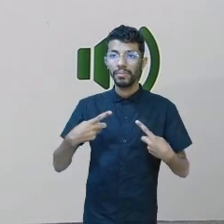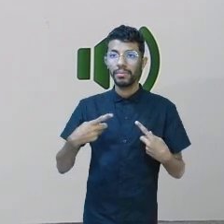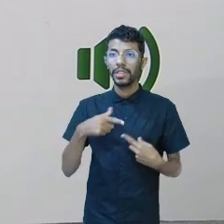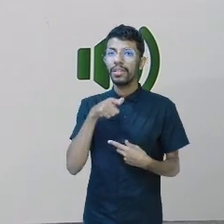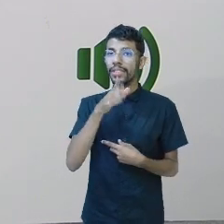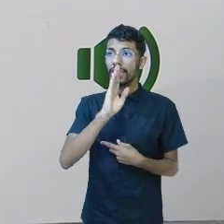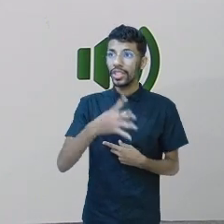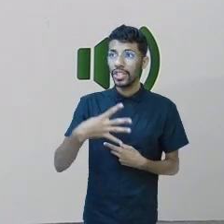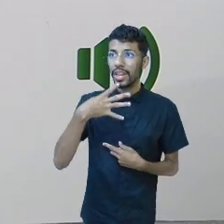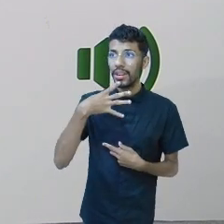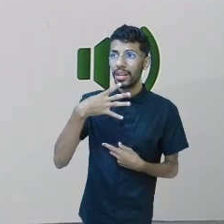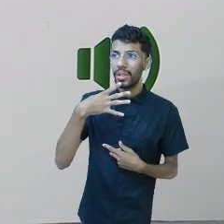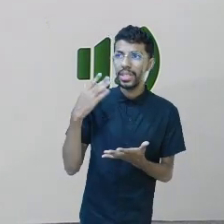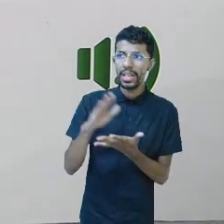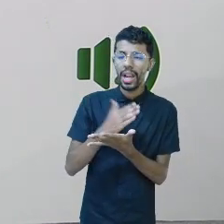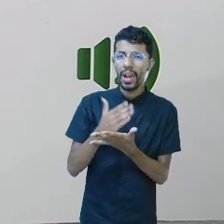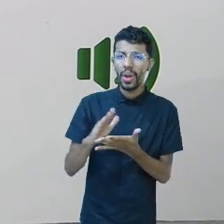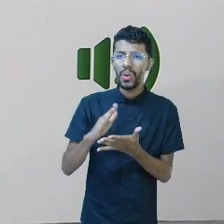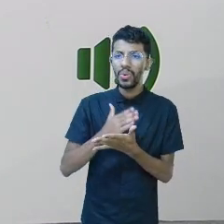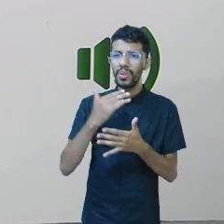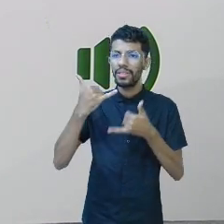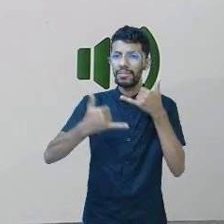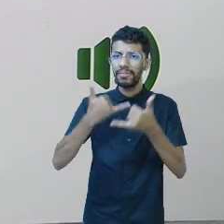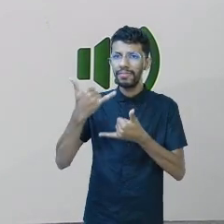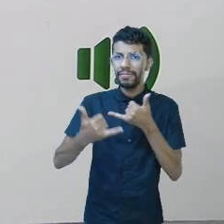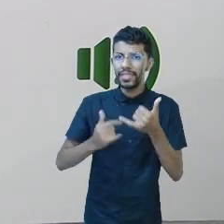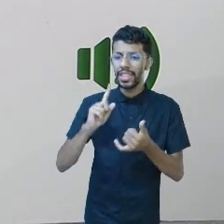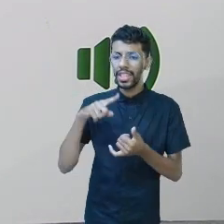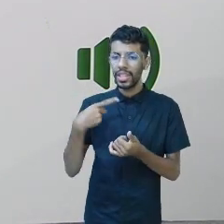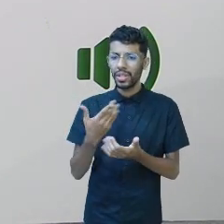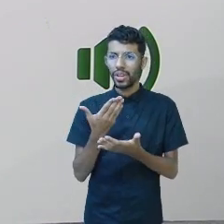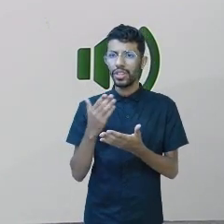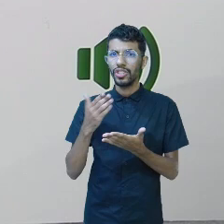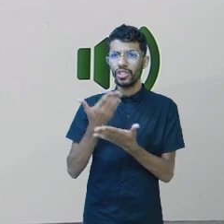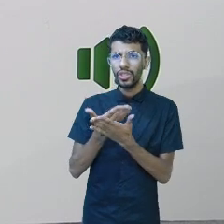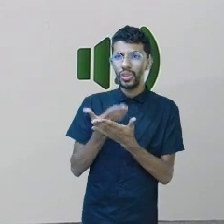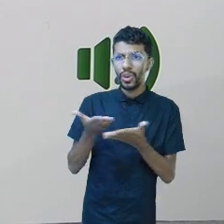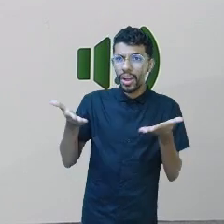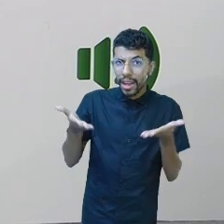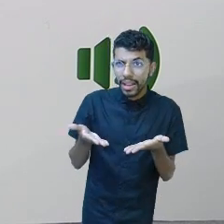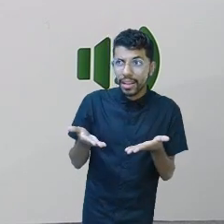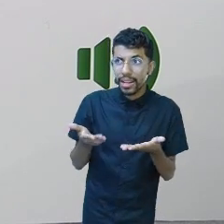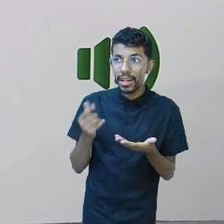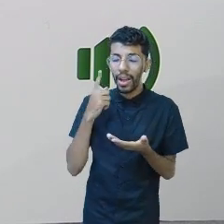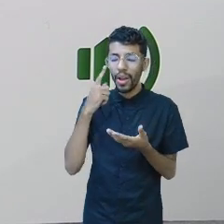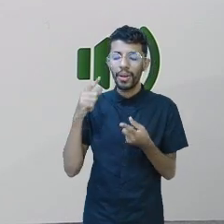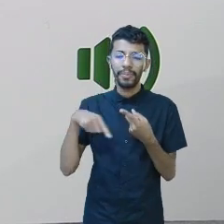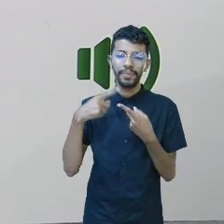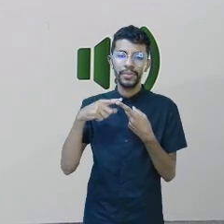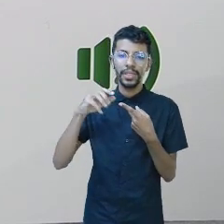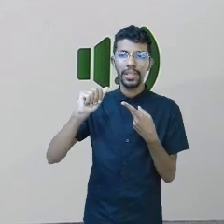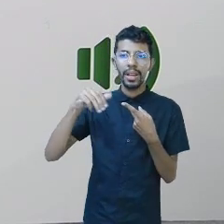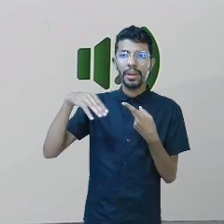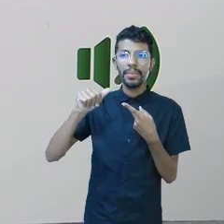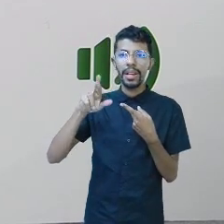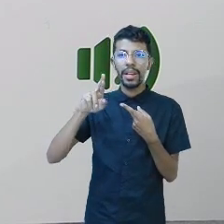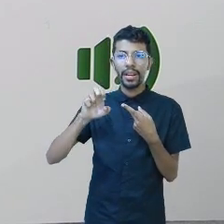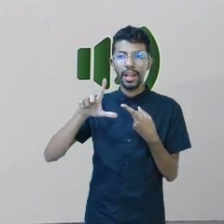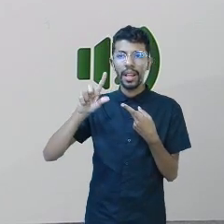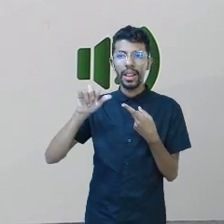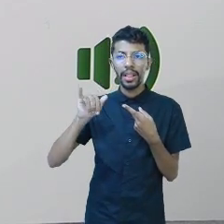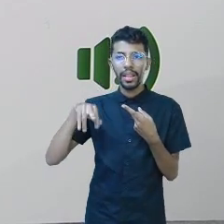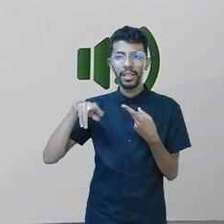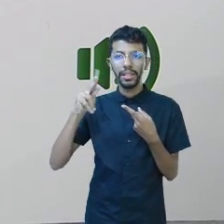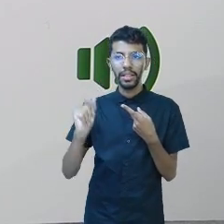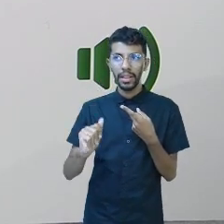já conhecia alguma dessas brincadeiras que a gente falou aqui? A amarelinha, a brincadeira